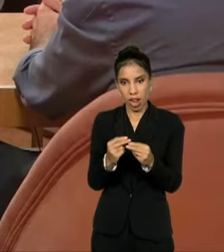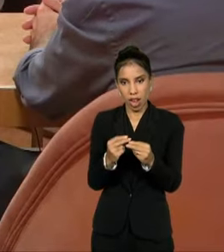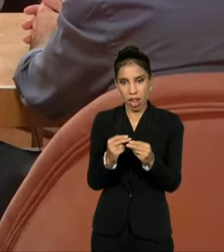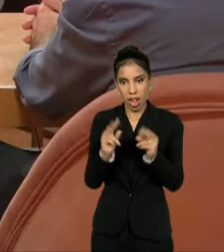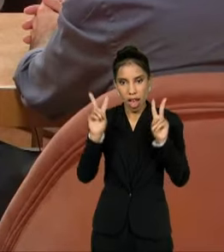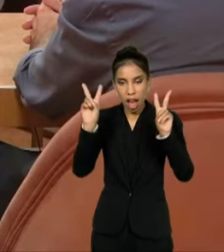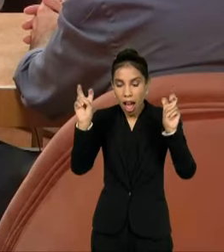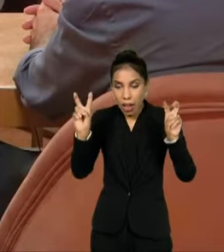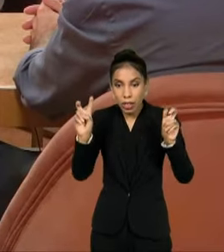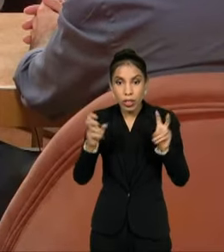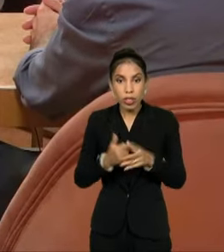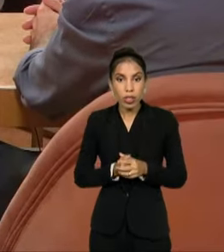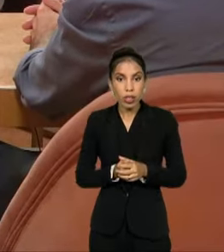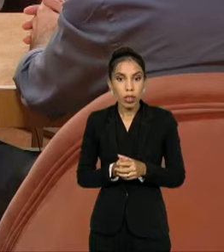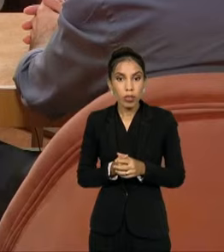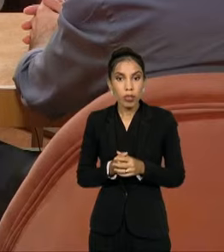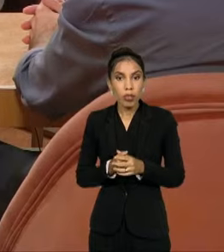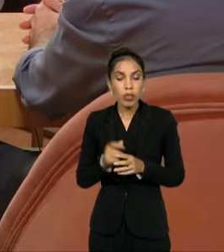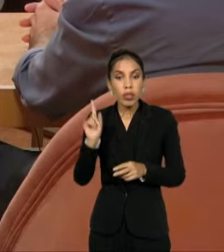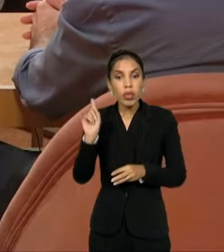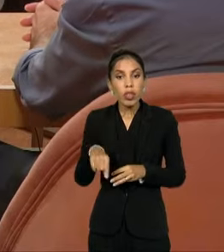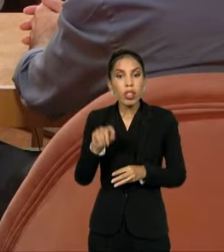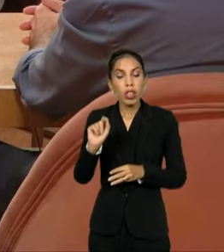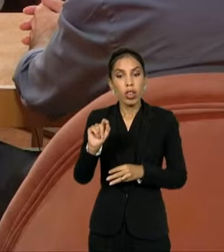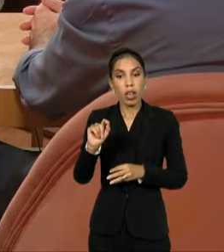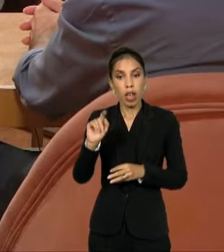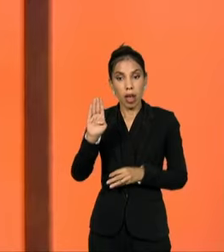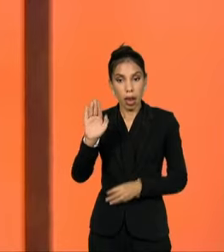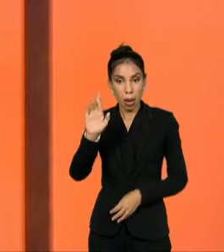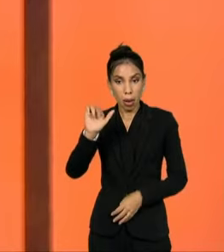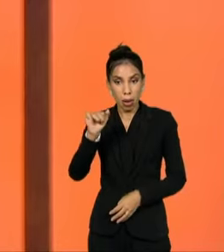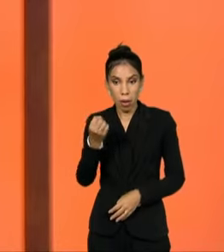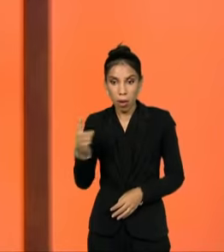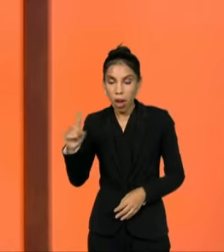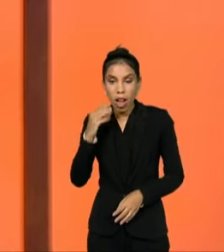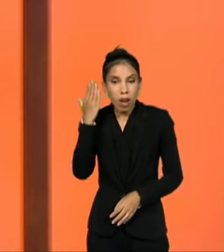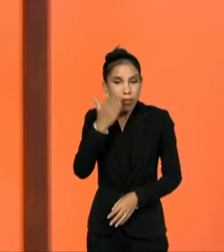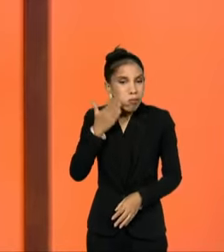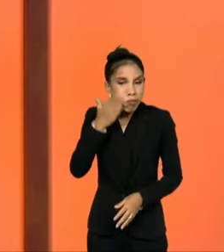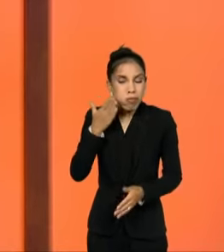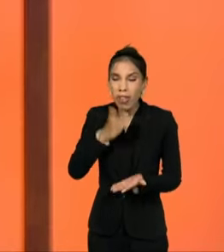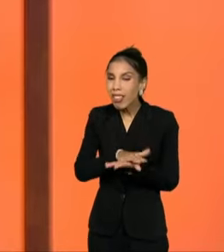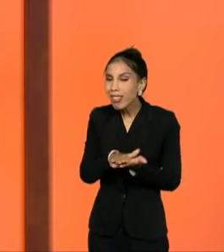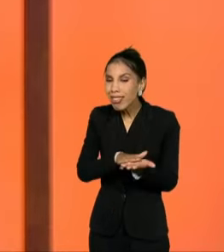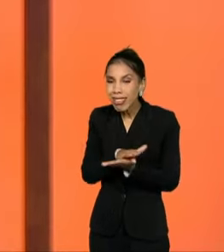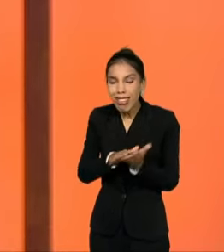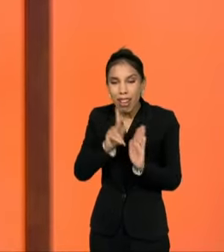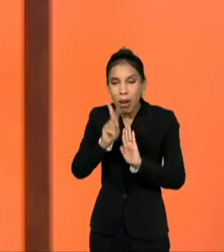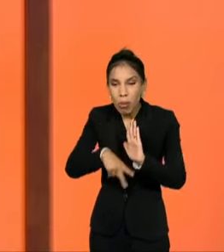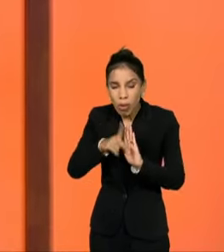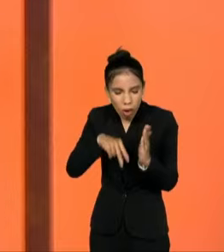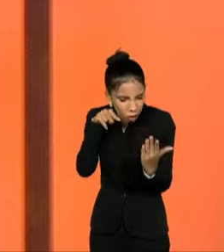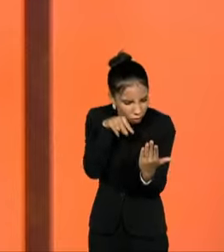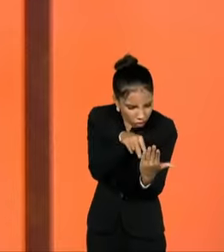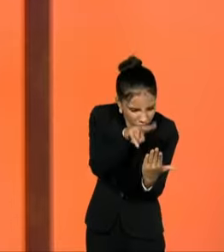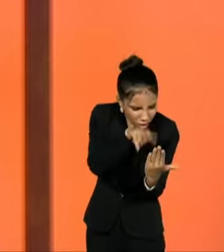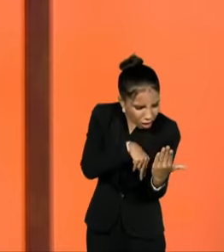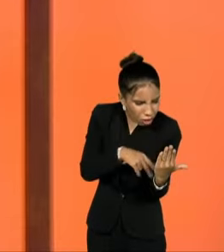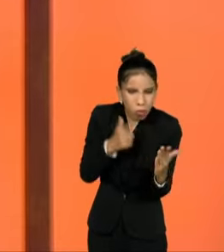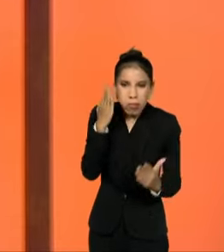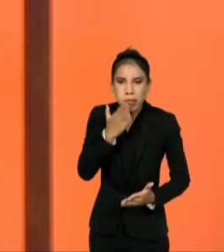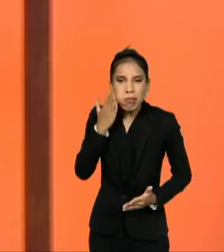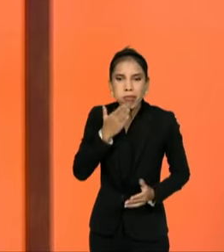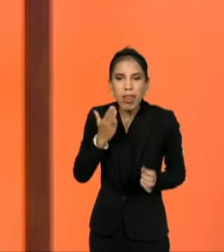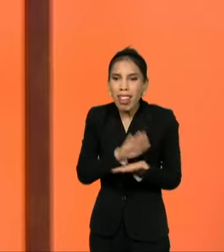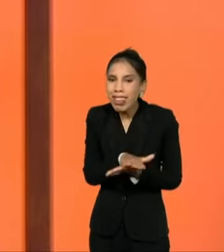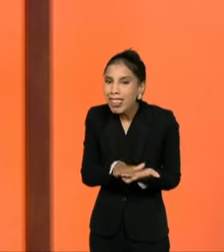votou contra. Foi a bancada contra o loteamento lá, que era do Brazão. E ela sequer fez discurso sobre esse projeto, porque eu fui olhar. Ela sequer fez discurso sobre esse